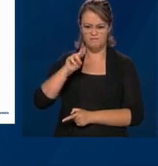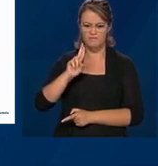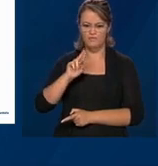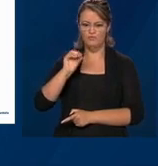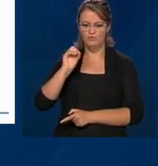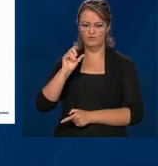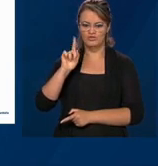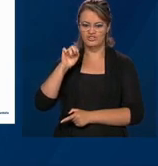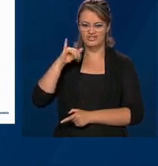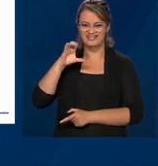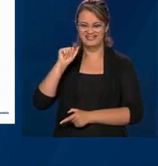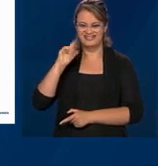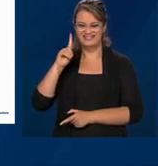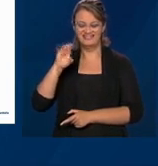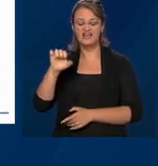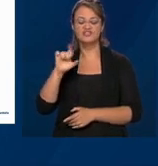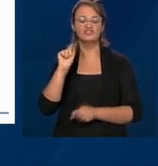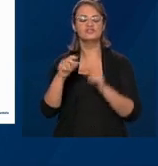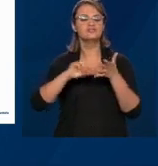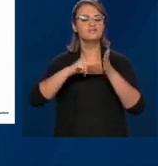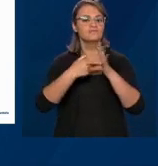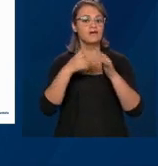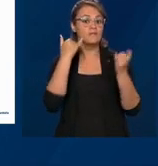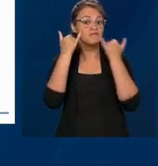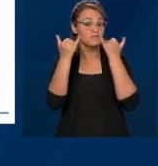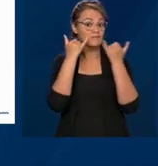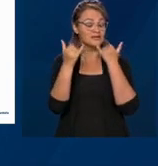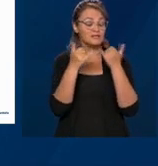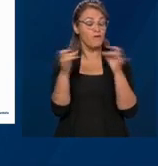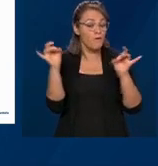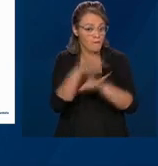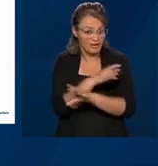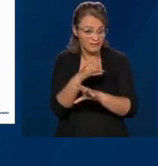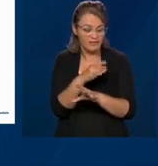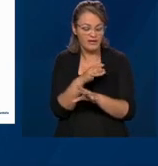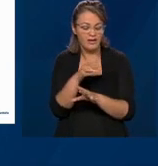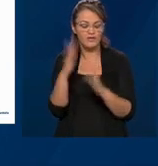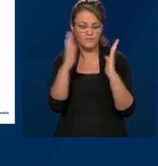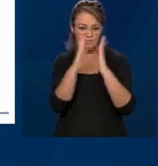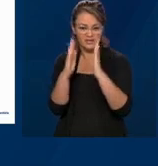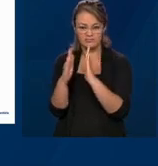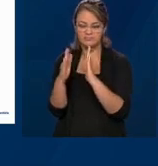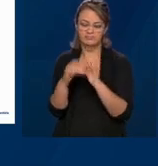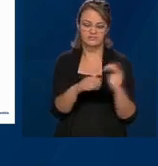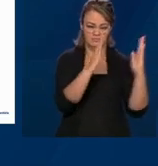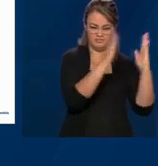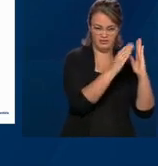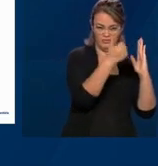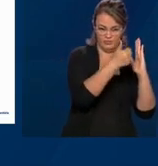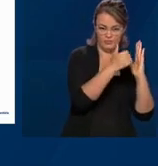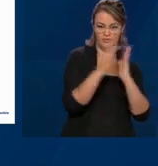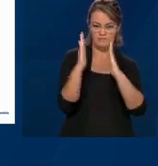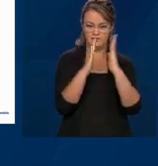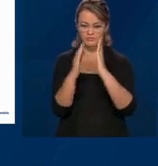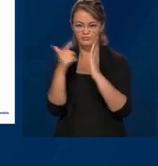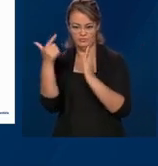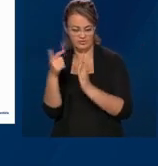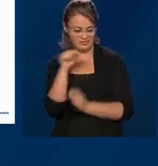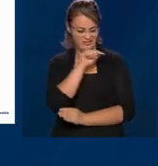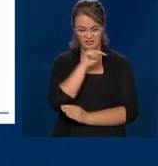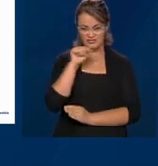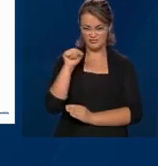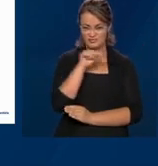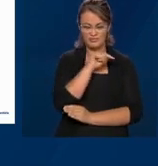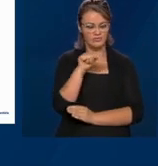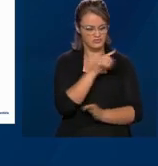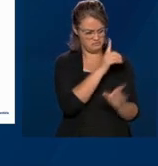ser enviadas mostrando para a gente que no fase 3, apesar de que no fase 1 e no fase 2 foram